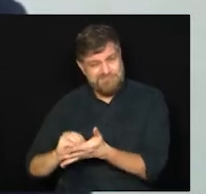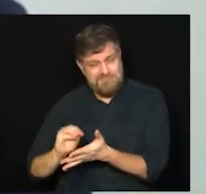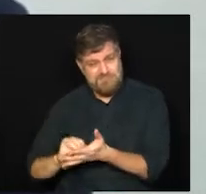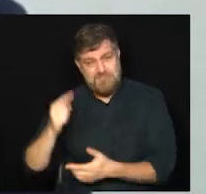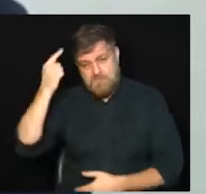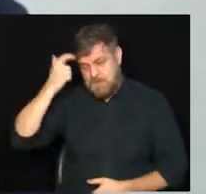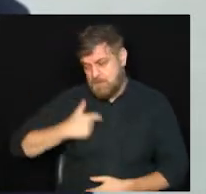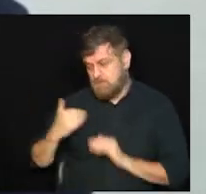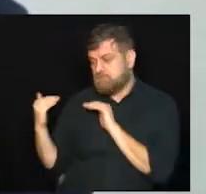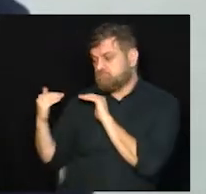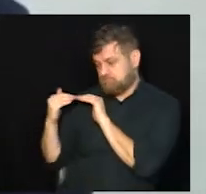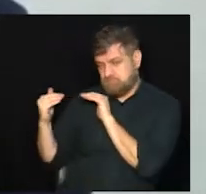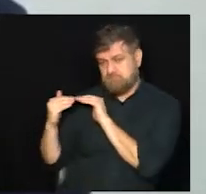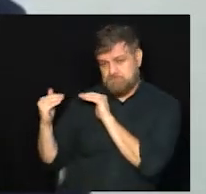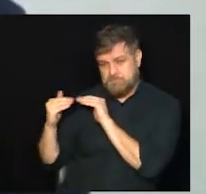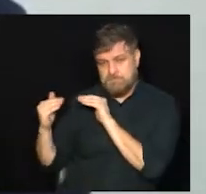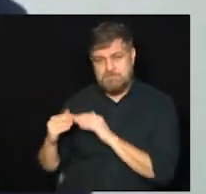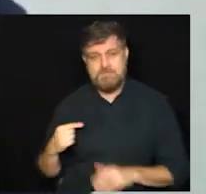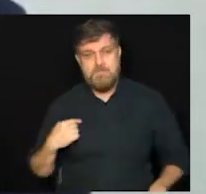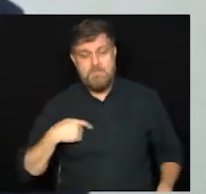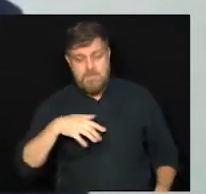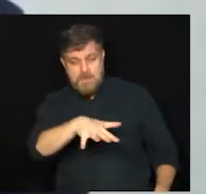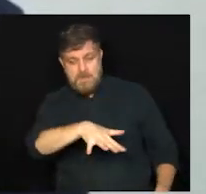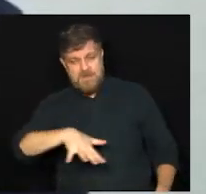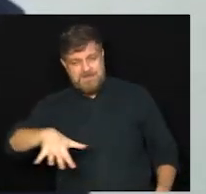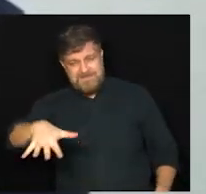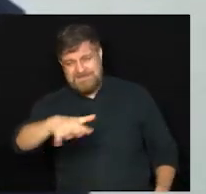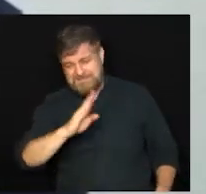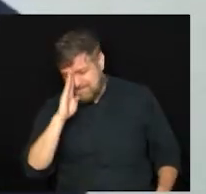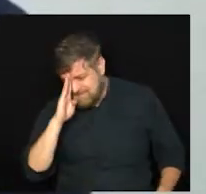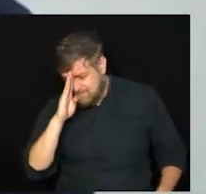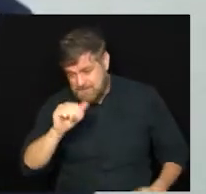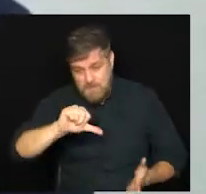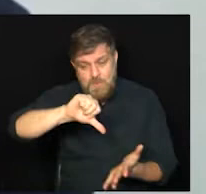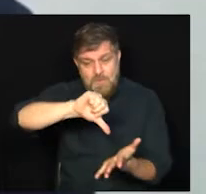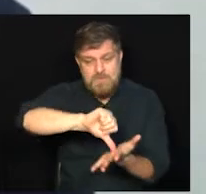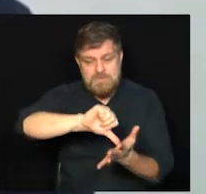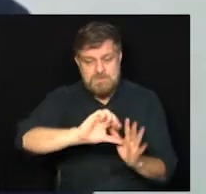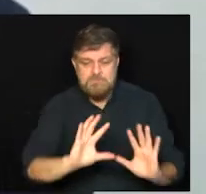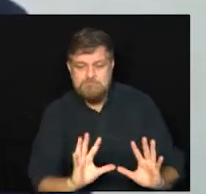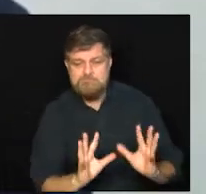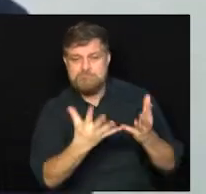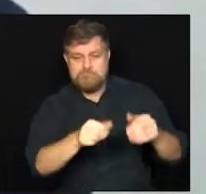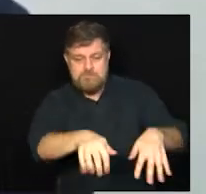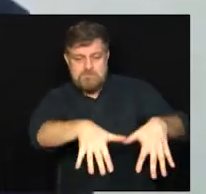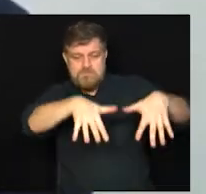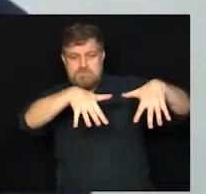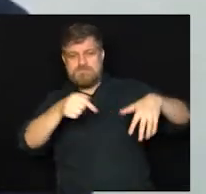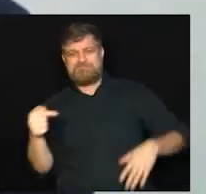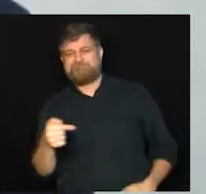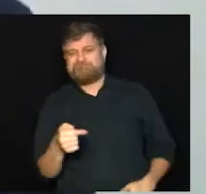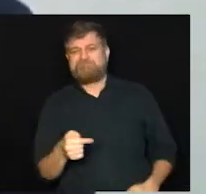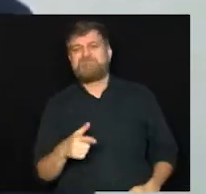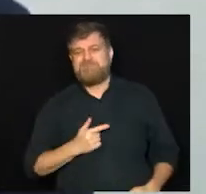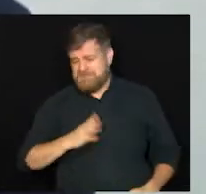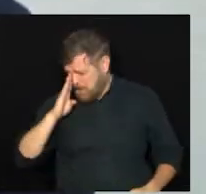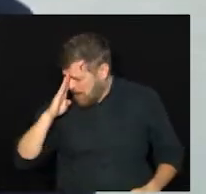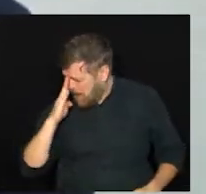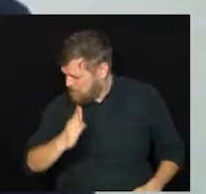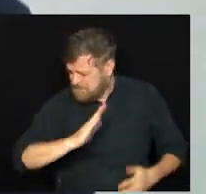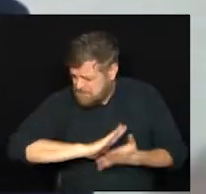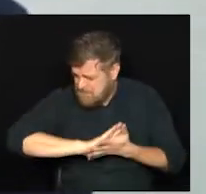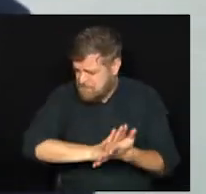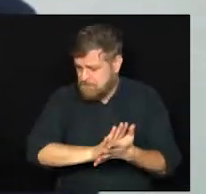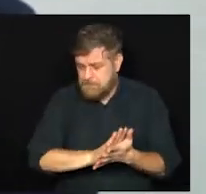nosso setor, especialmente os centros de eventos, foram o mais afetado, né? O nosso centro